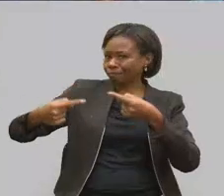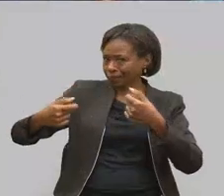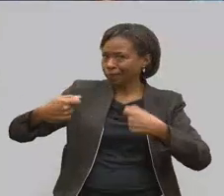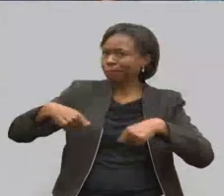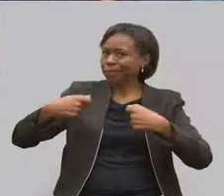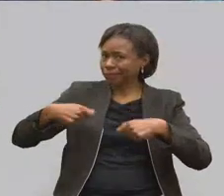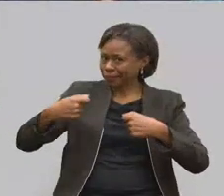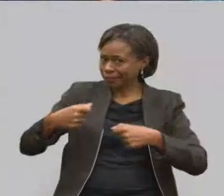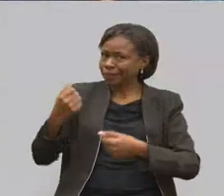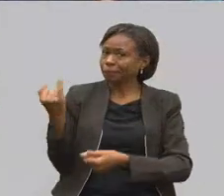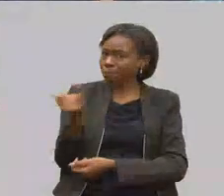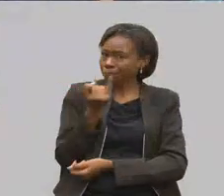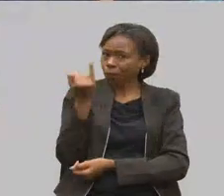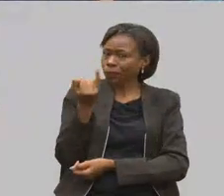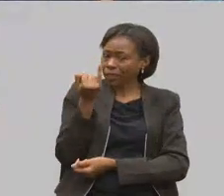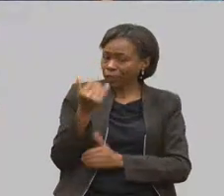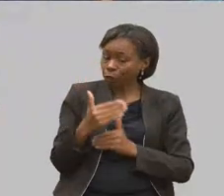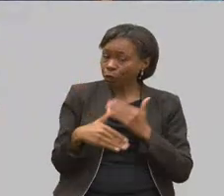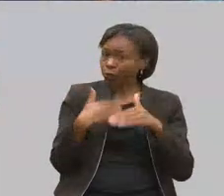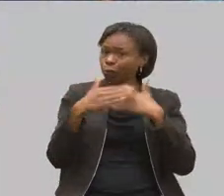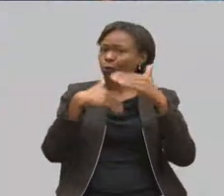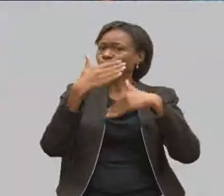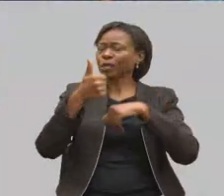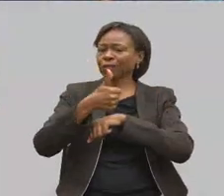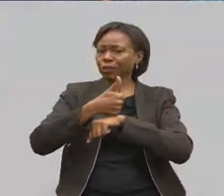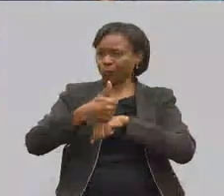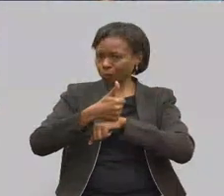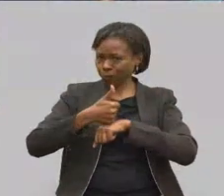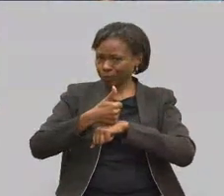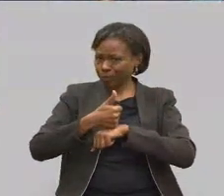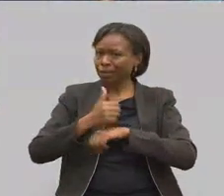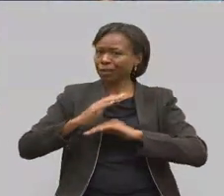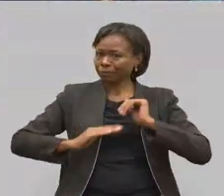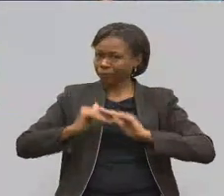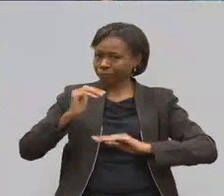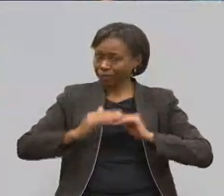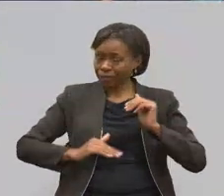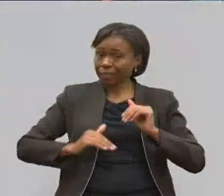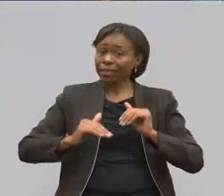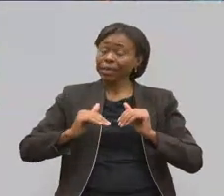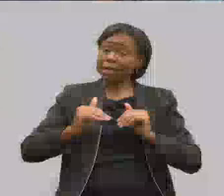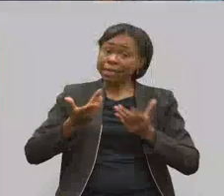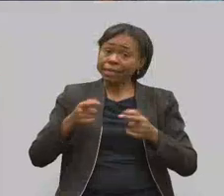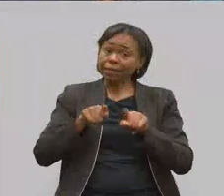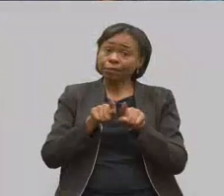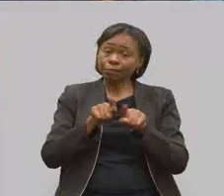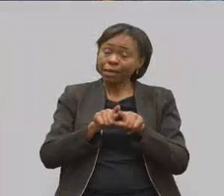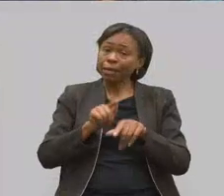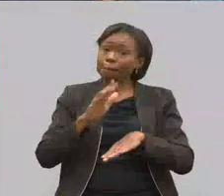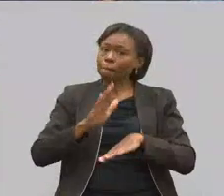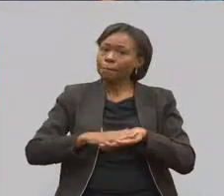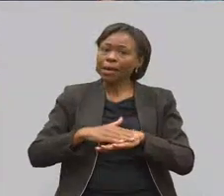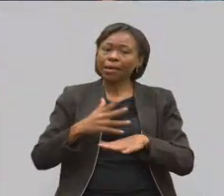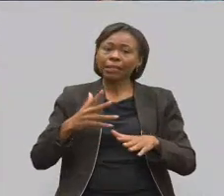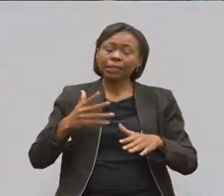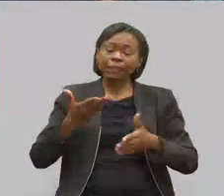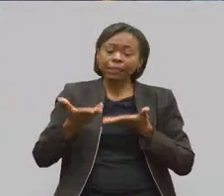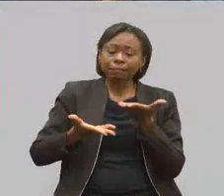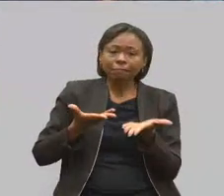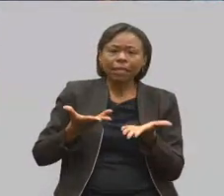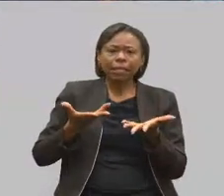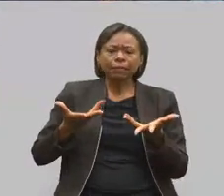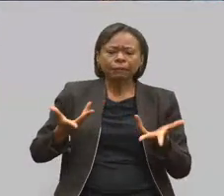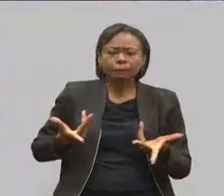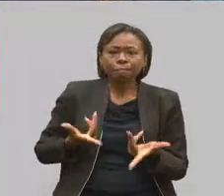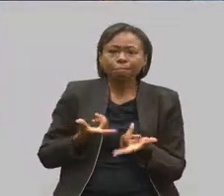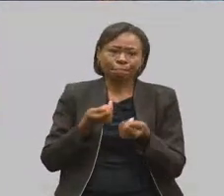da da da profissão e paraa oferta de serviços de maior qualidade pra profissão tá